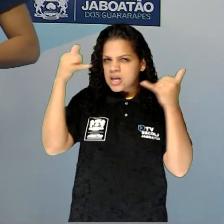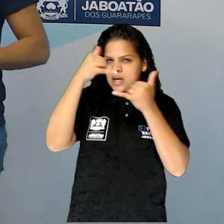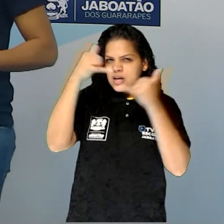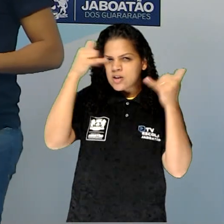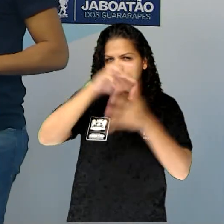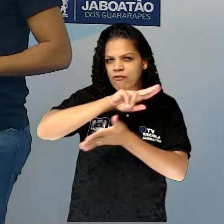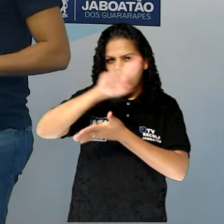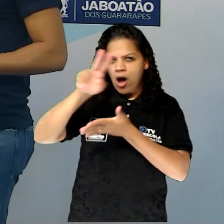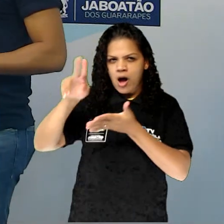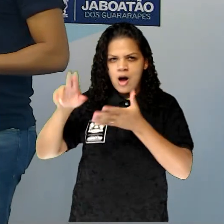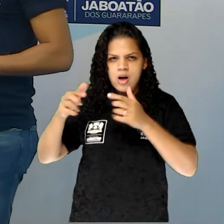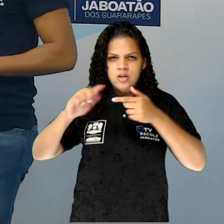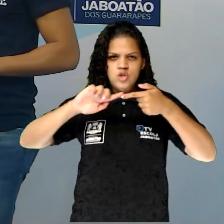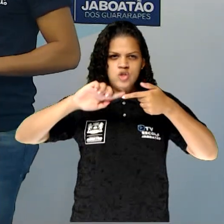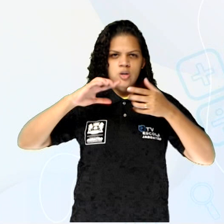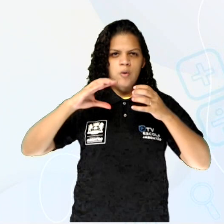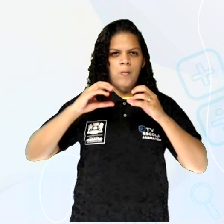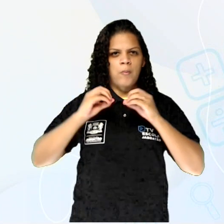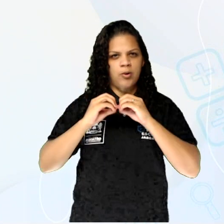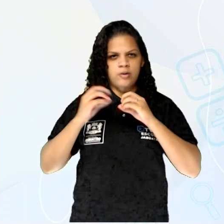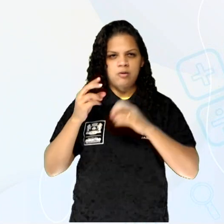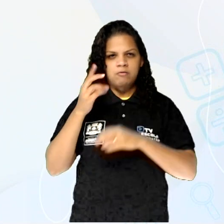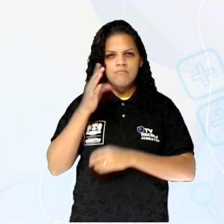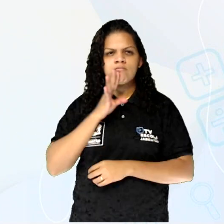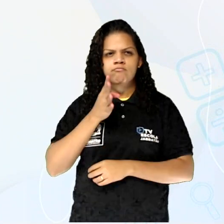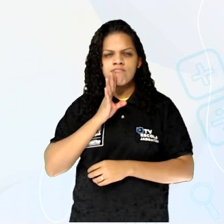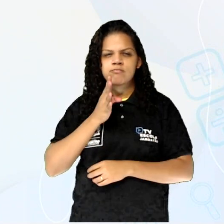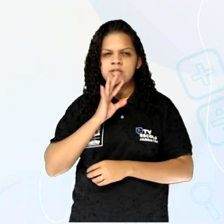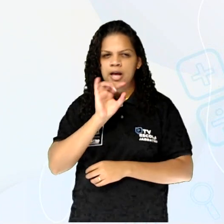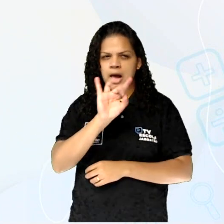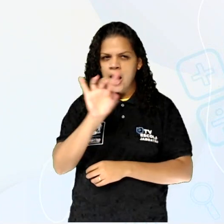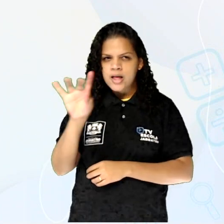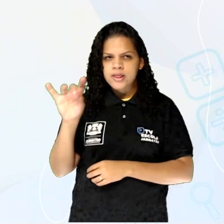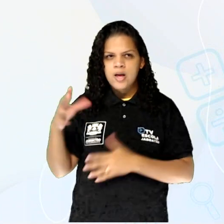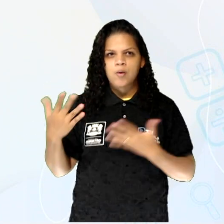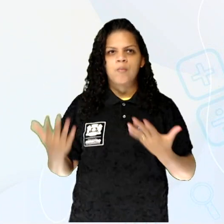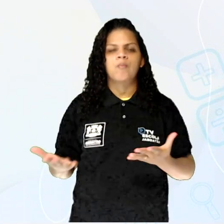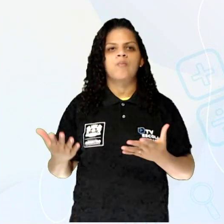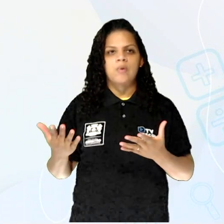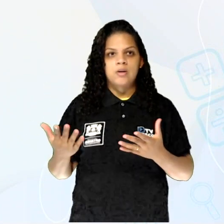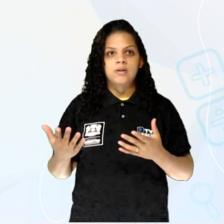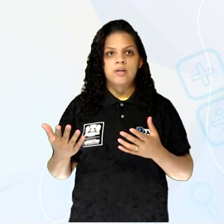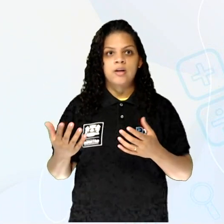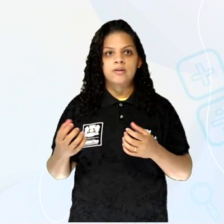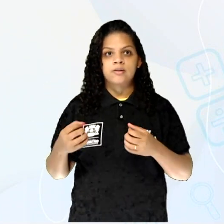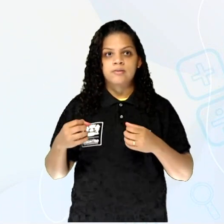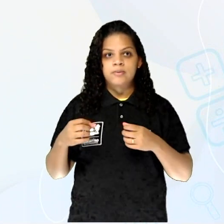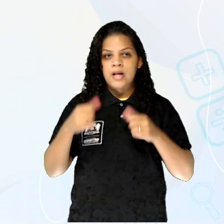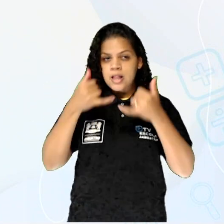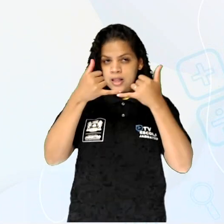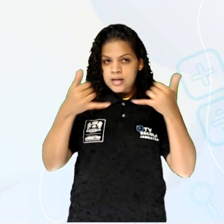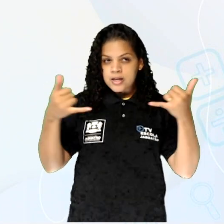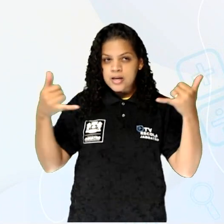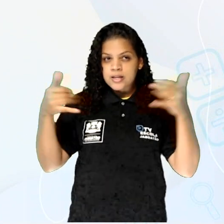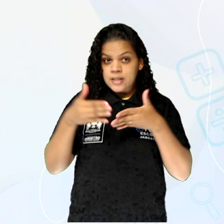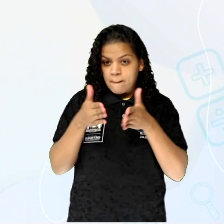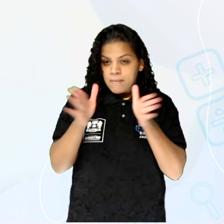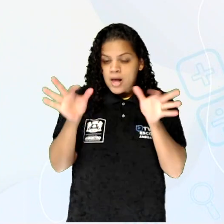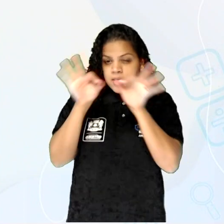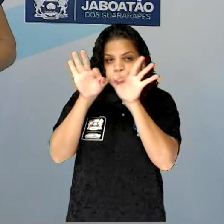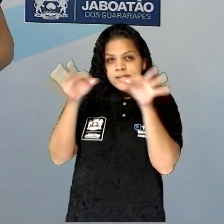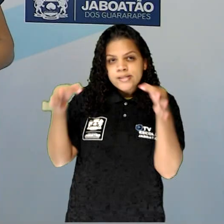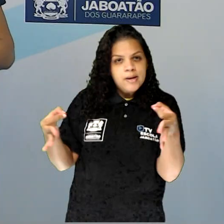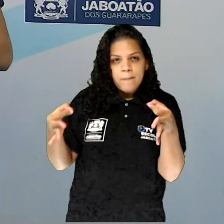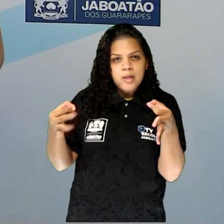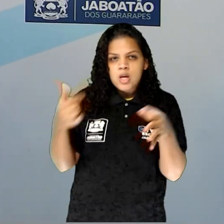cada uma delas a linha geométricas abertas simples são linhas abertas que não